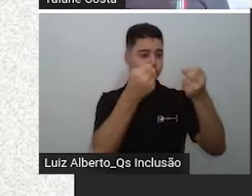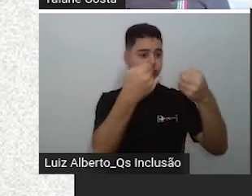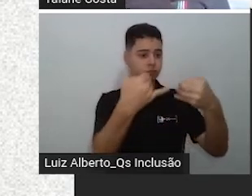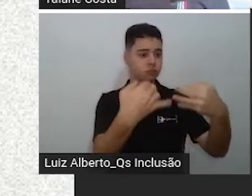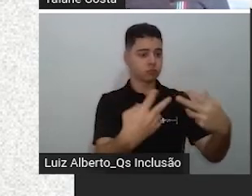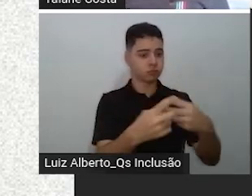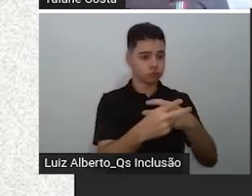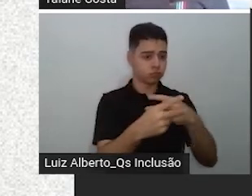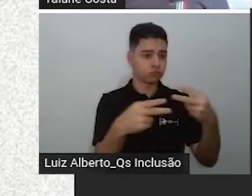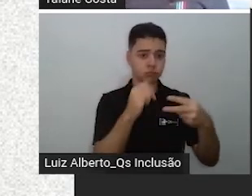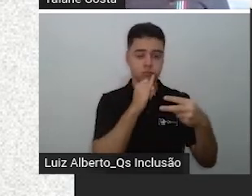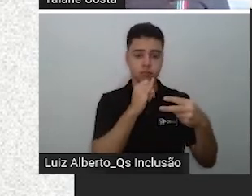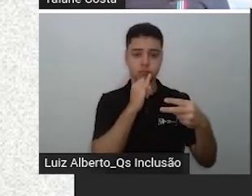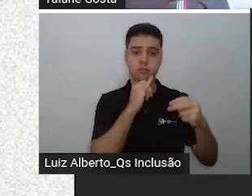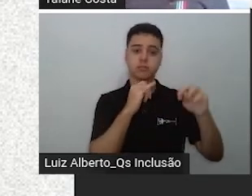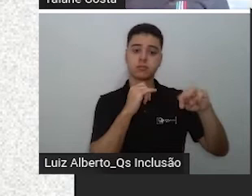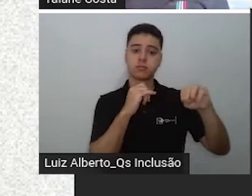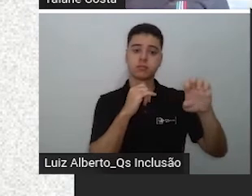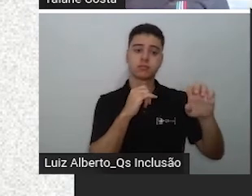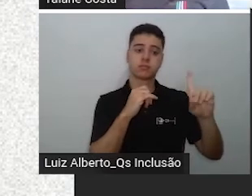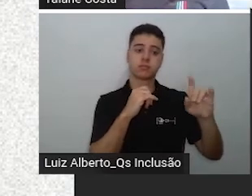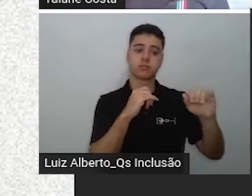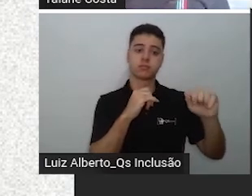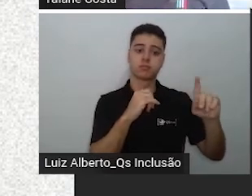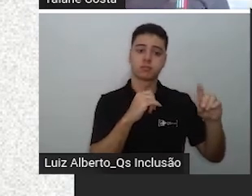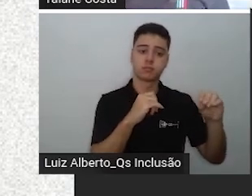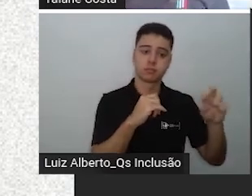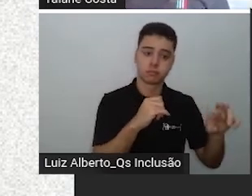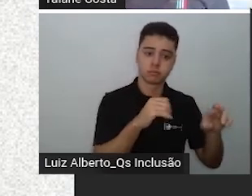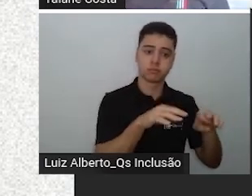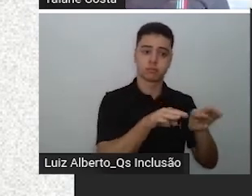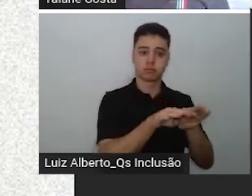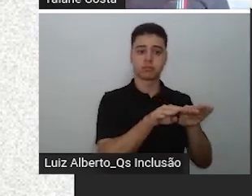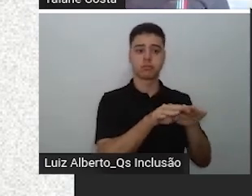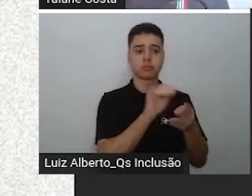e o mediador